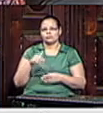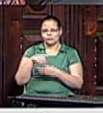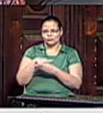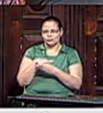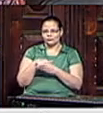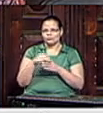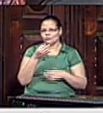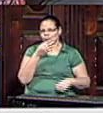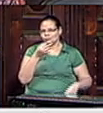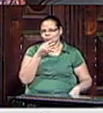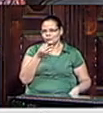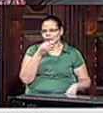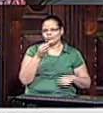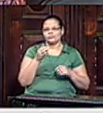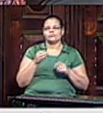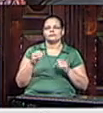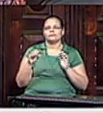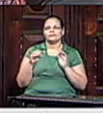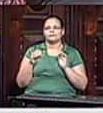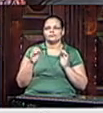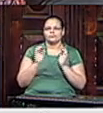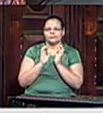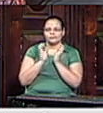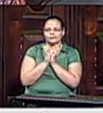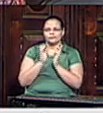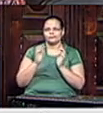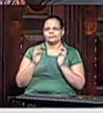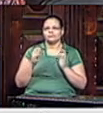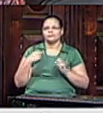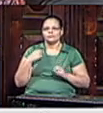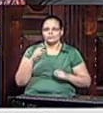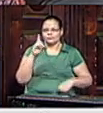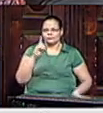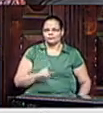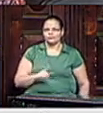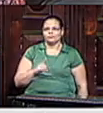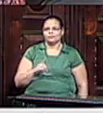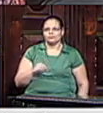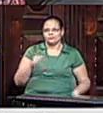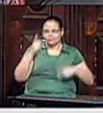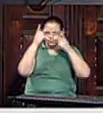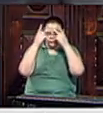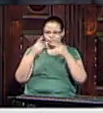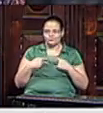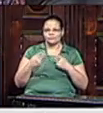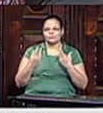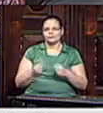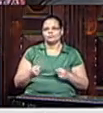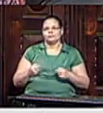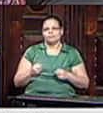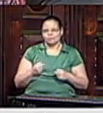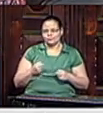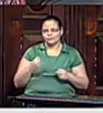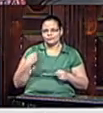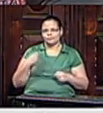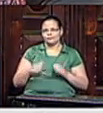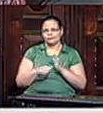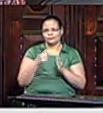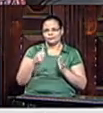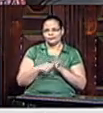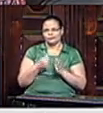votação, o parecer da Comissão de Direitos Humanos. Senhores que aprovam nessa comissão, aprovado. Em primeira, vai a...